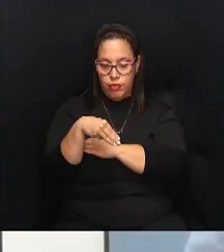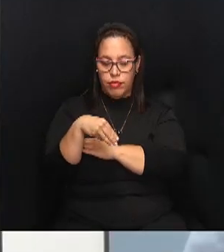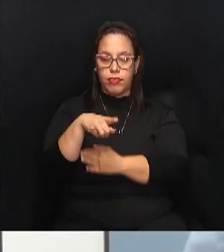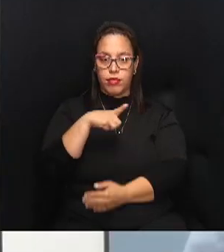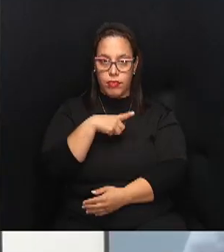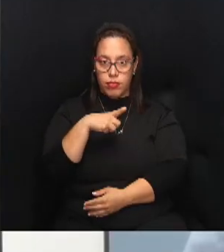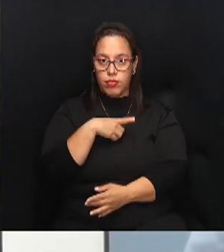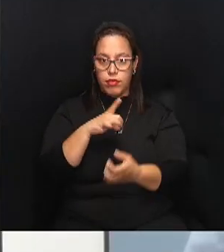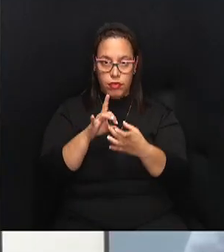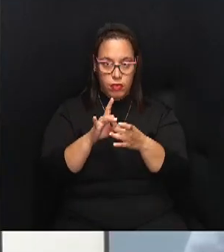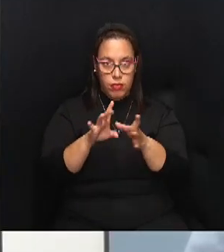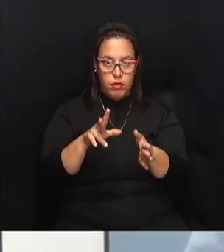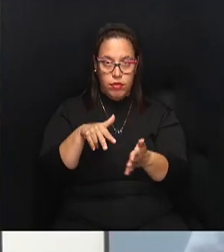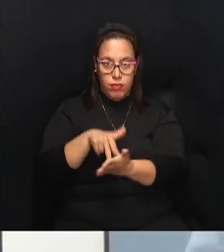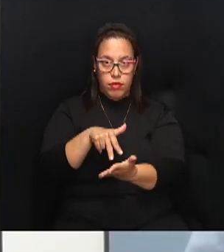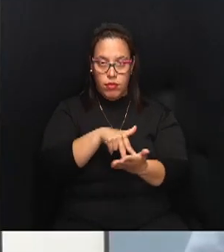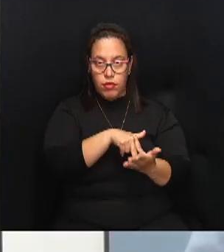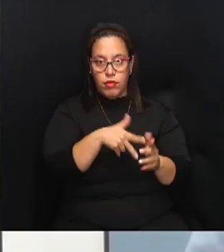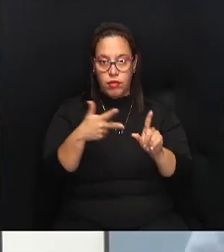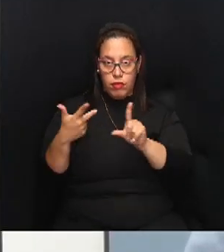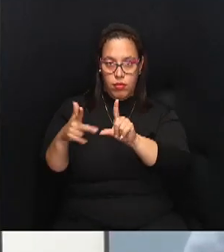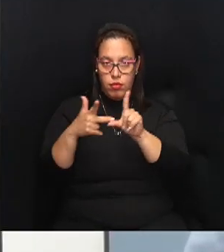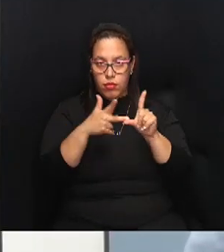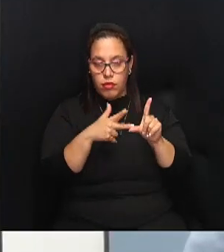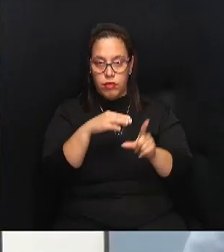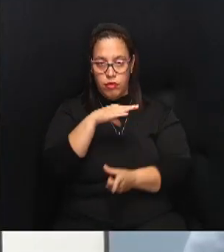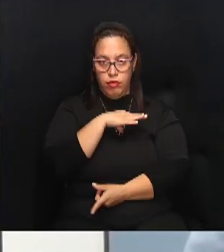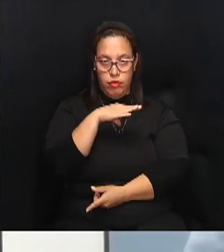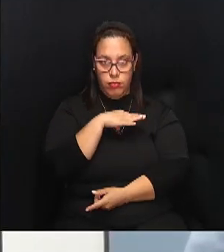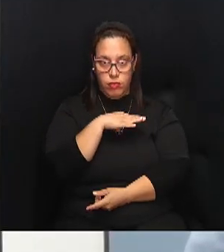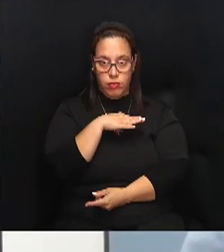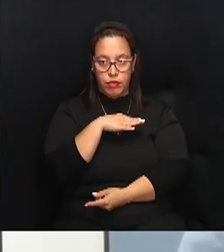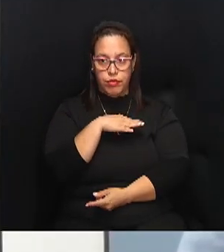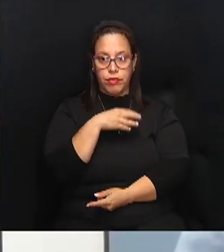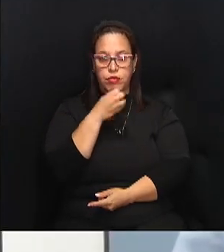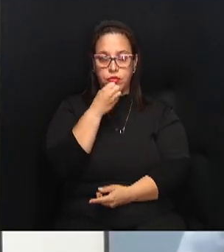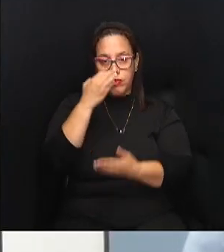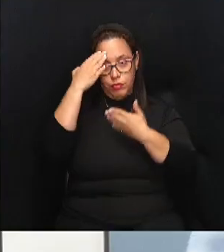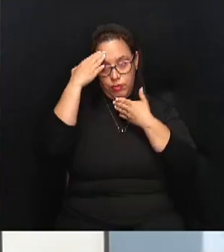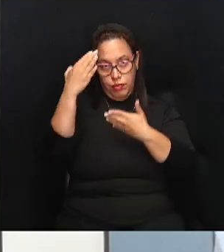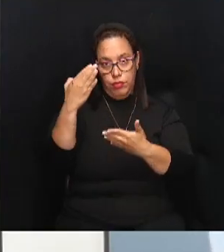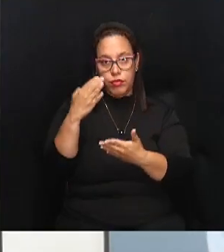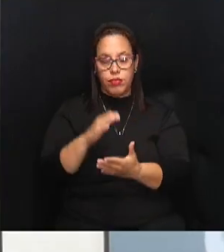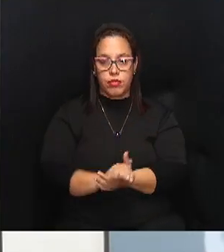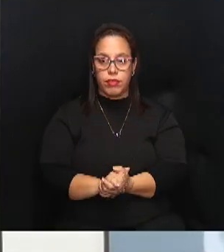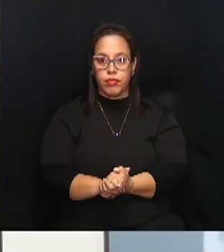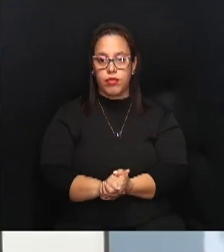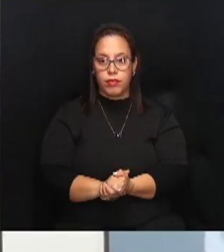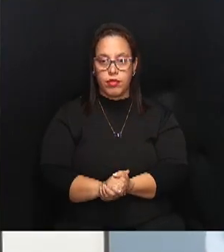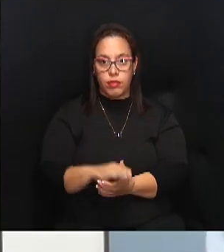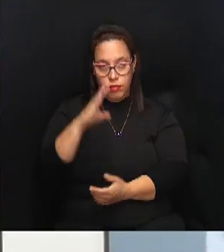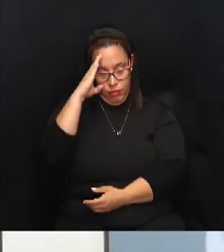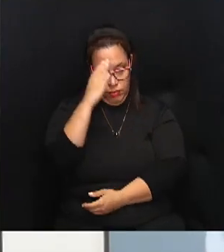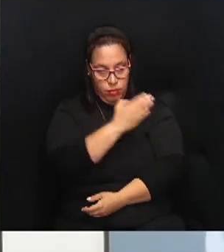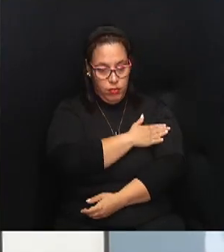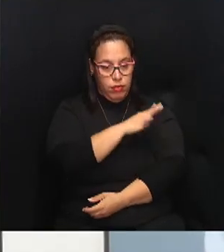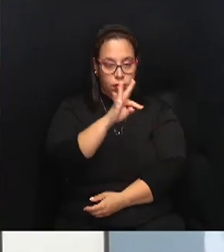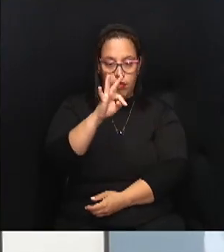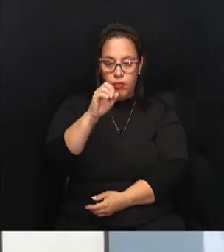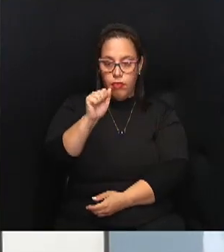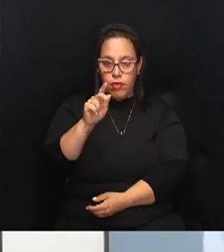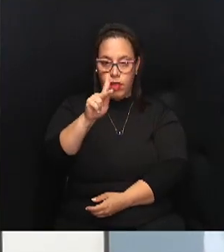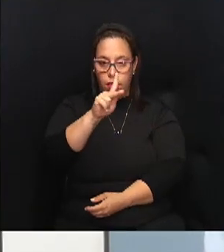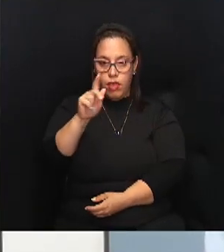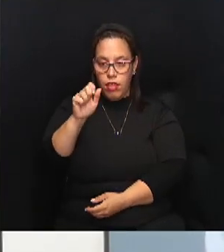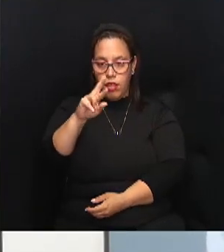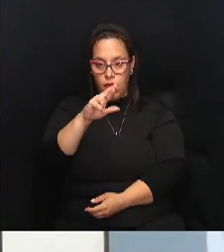colocado à disposição do Legislativo, dos munícipes, tá? Muito obrigado, agradeço o Coronel Takahashi, que tem